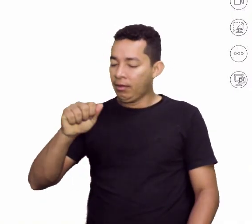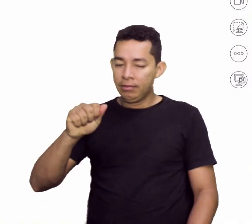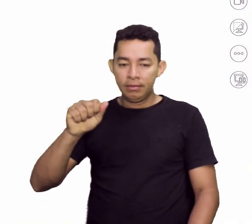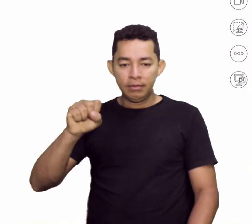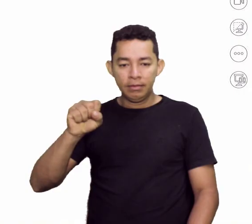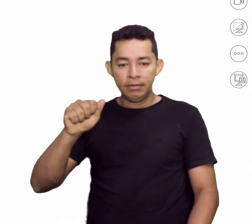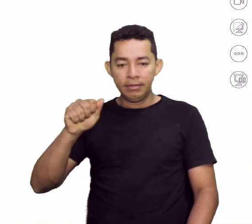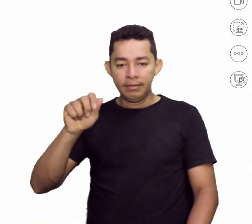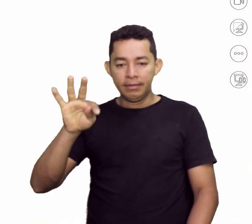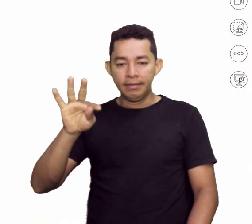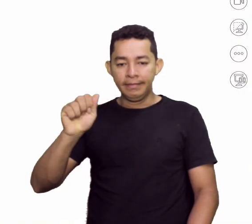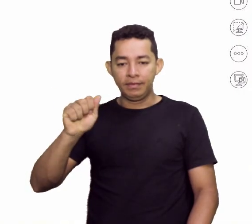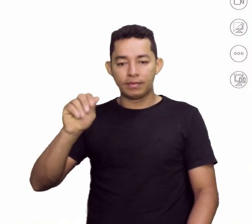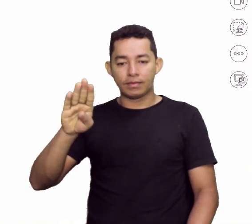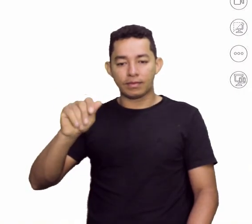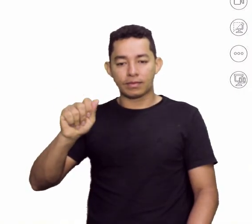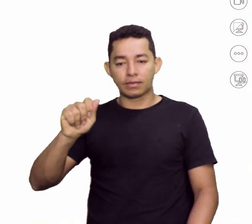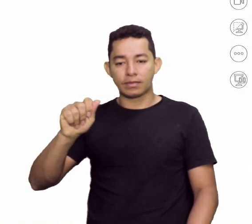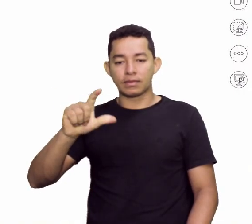Massataba, de